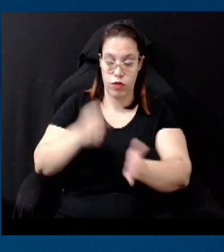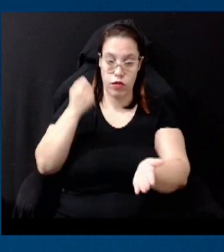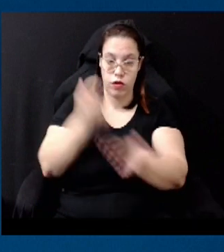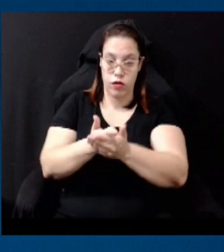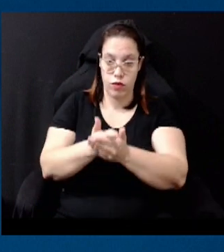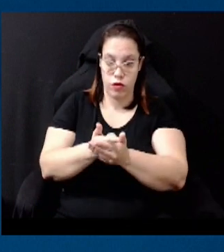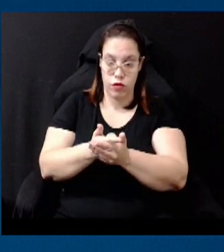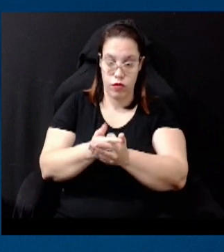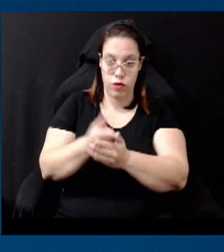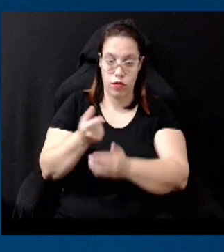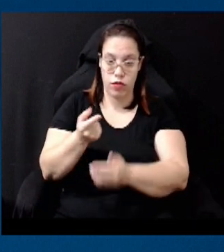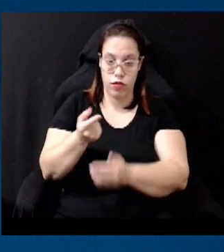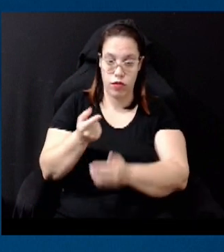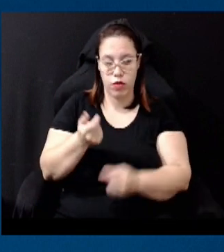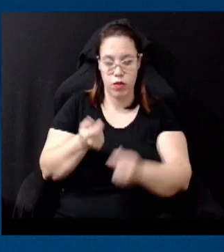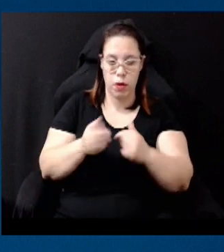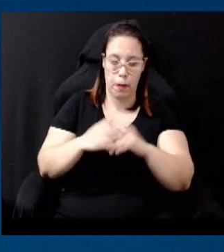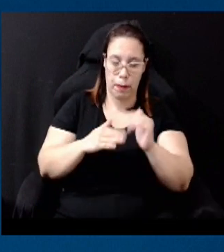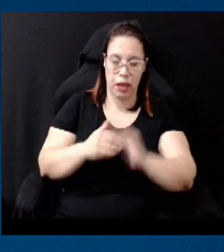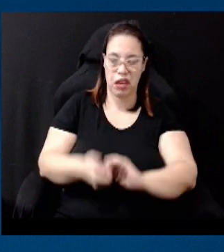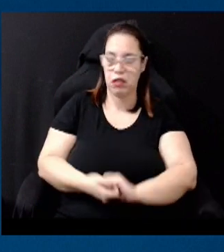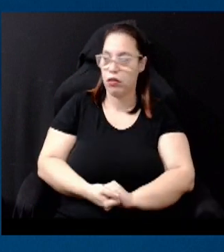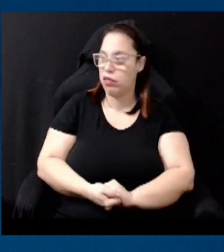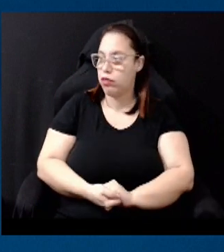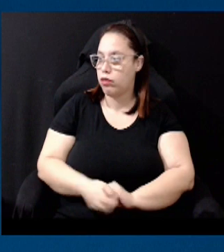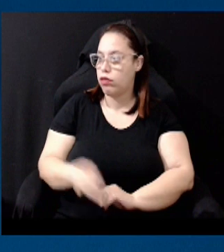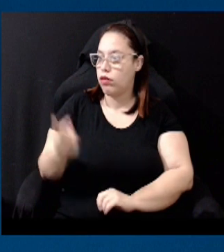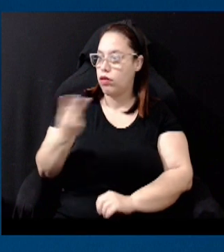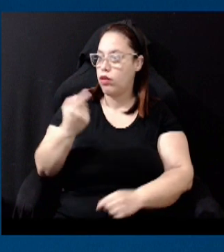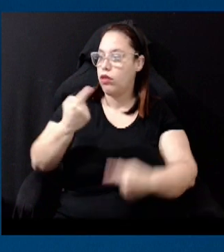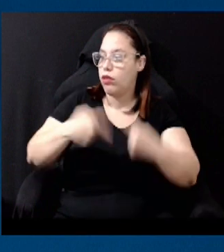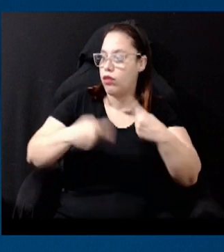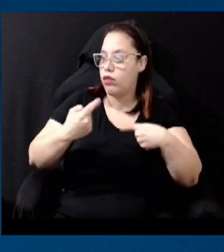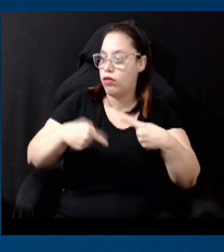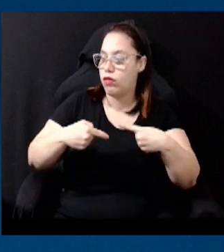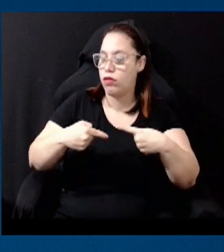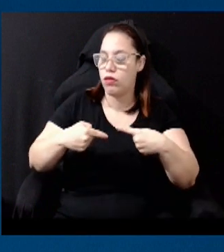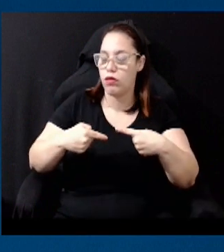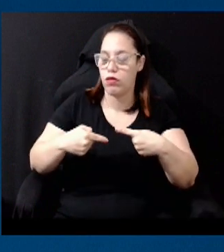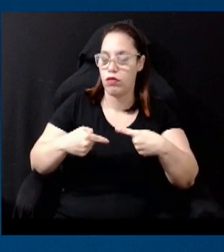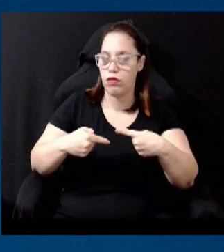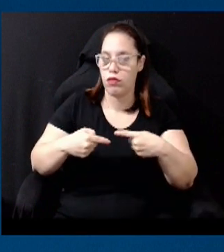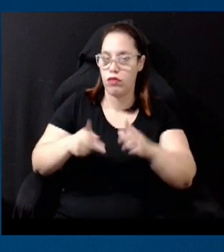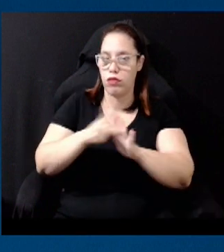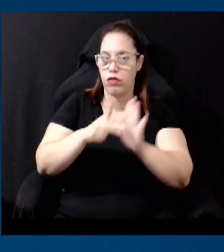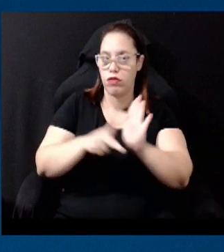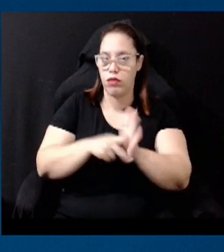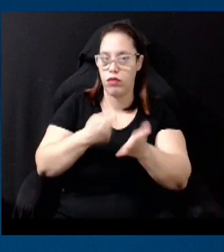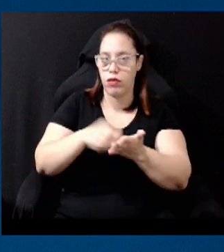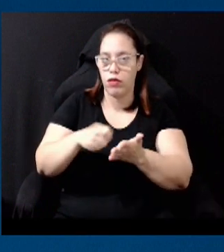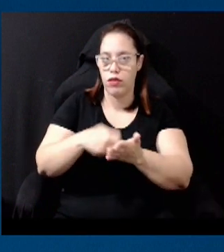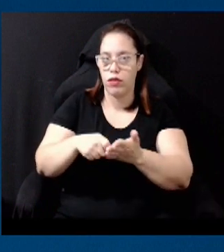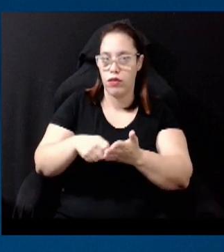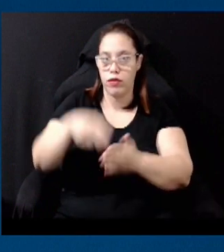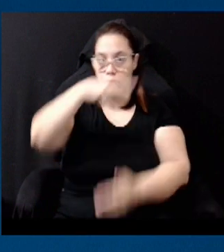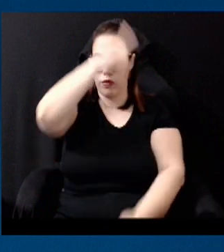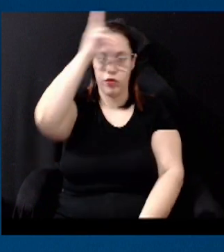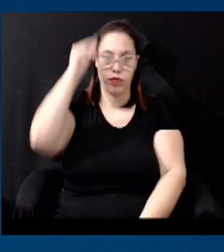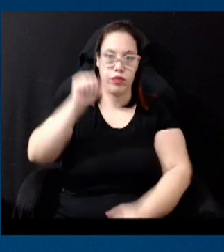pequenas despesas. Em segunda discussão, será analisado o projeto de autoria do prefeito que altera a